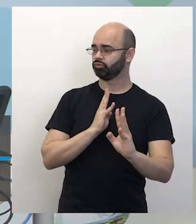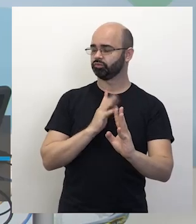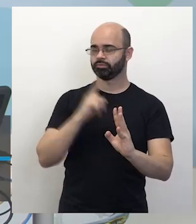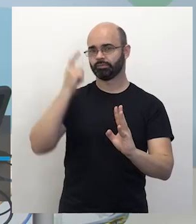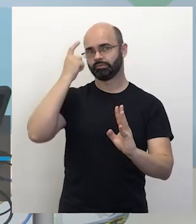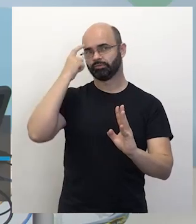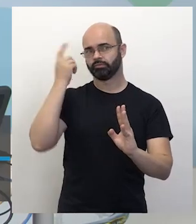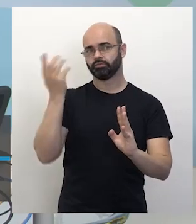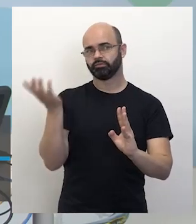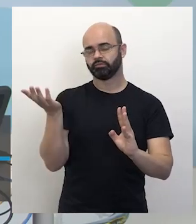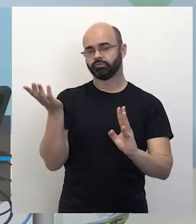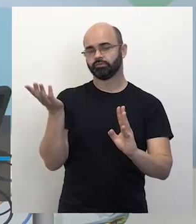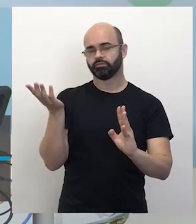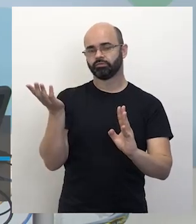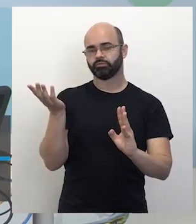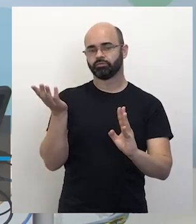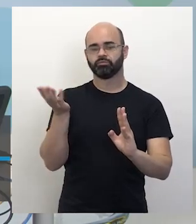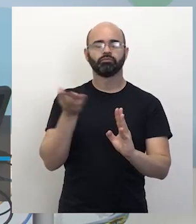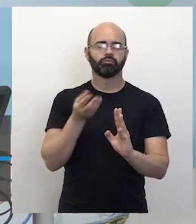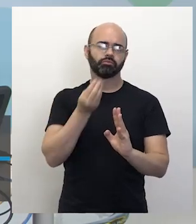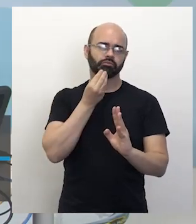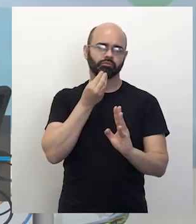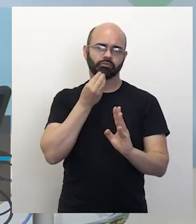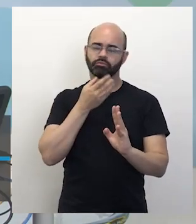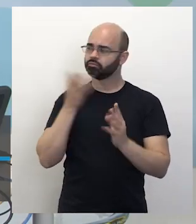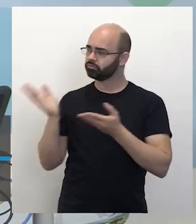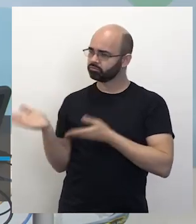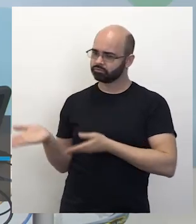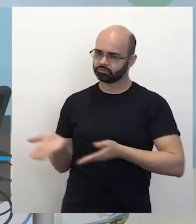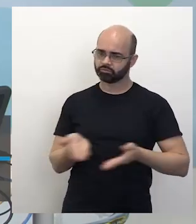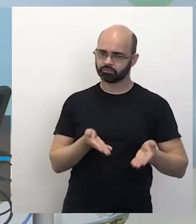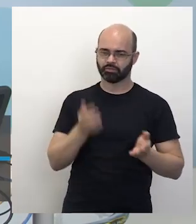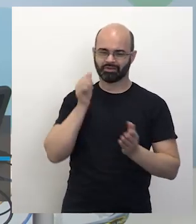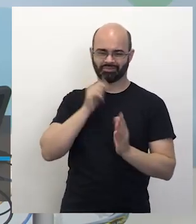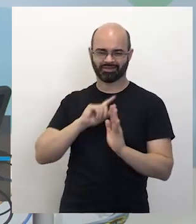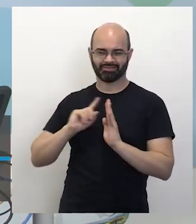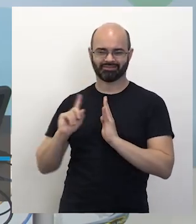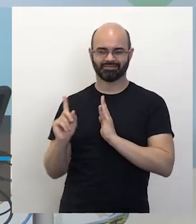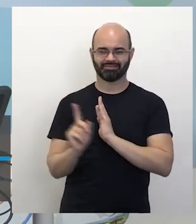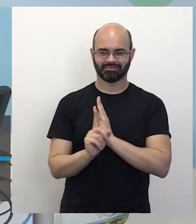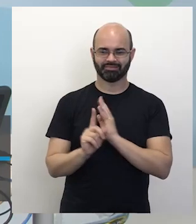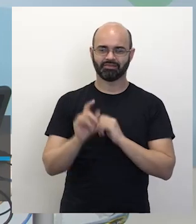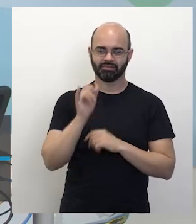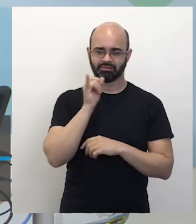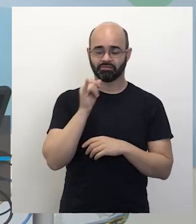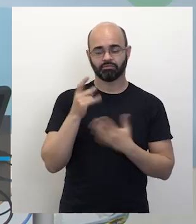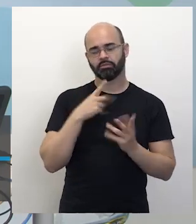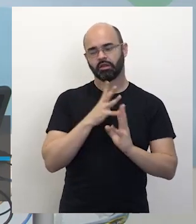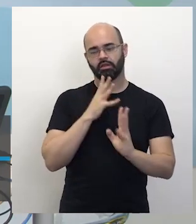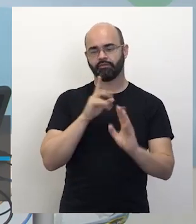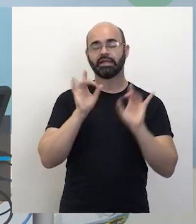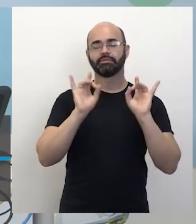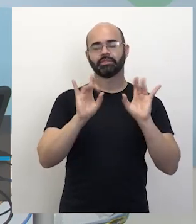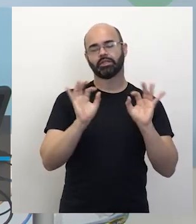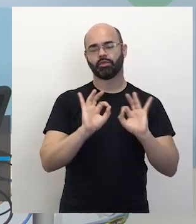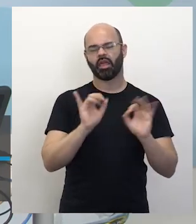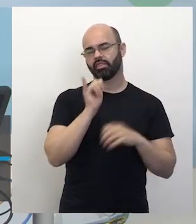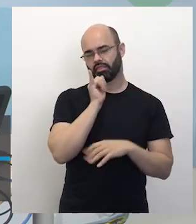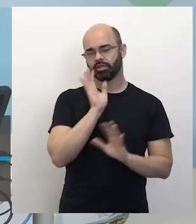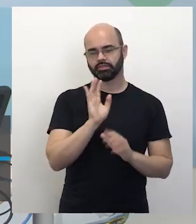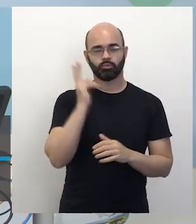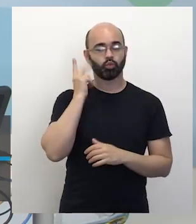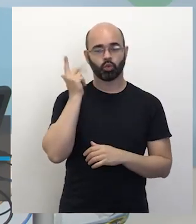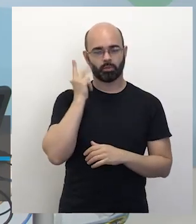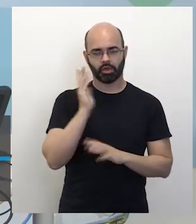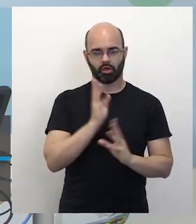assim, bom, por que não ceder o Sim. meu lugar, supondo que não seja uma fila preferencial, por que não ceder o meu lugar para